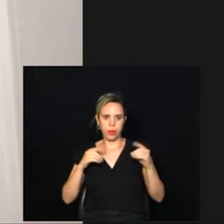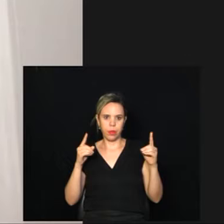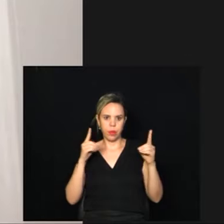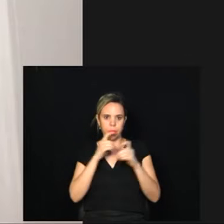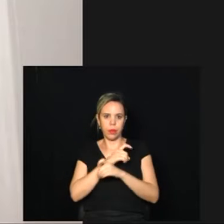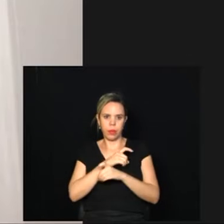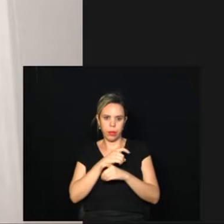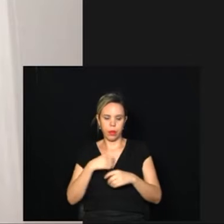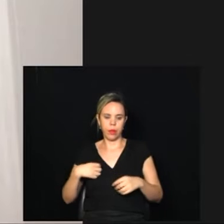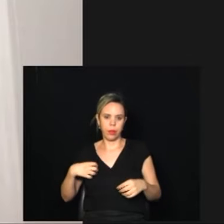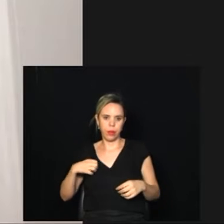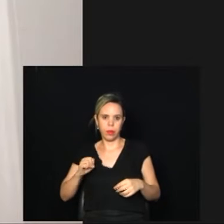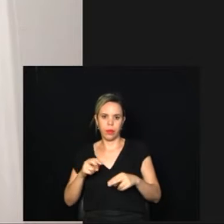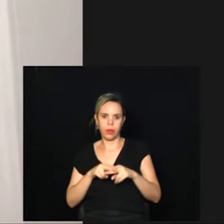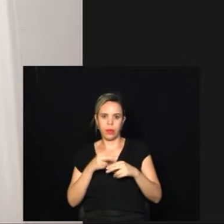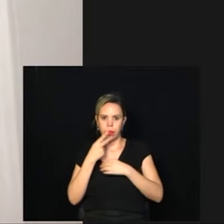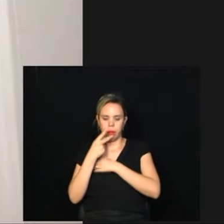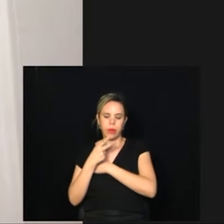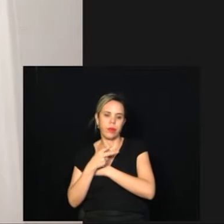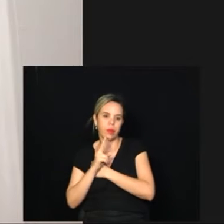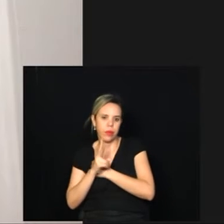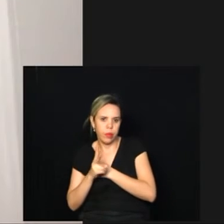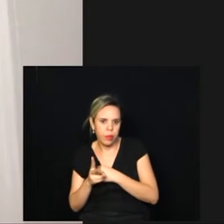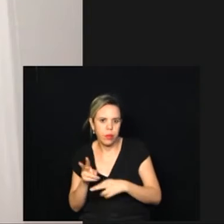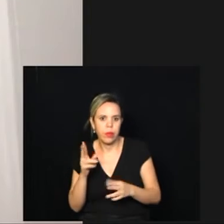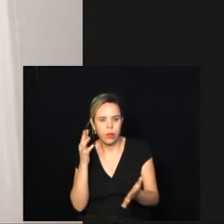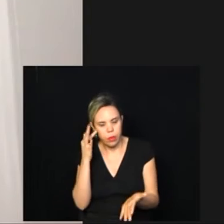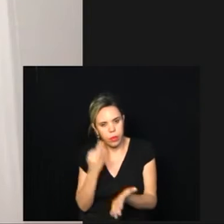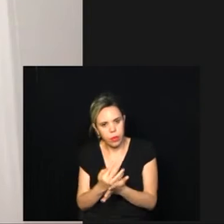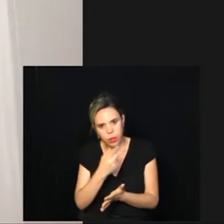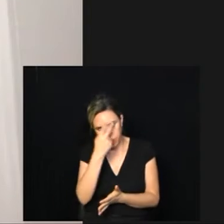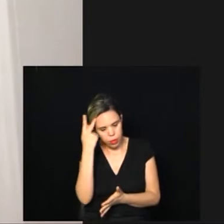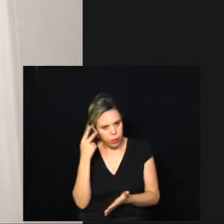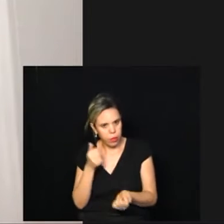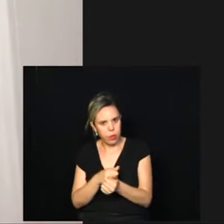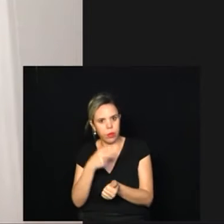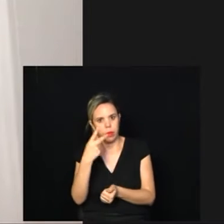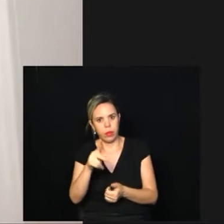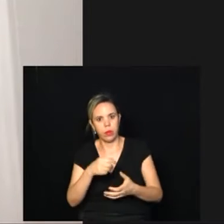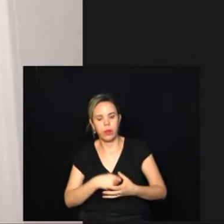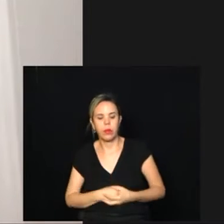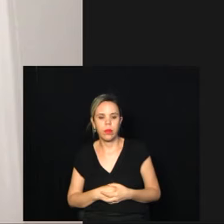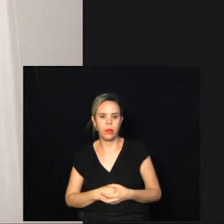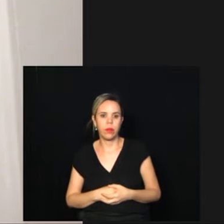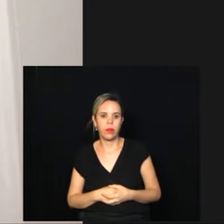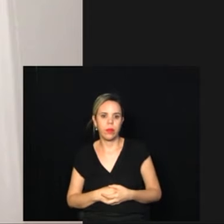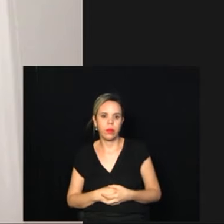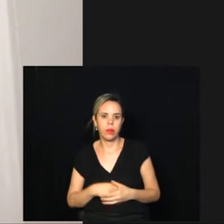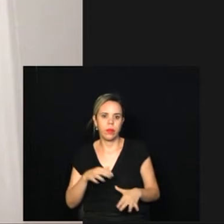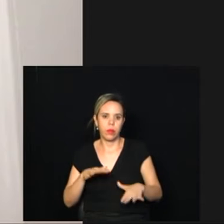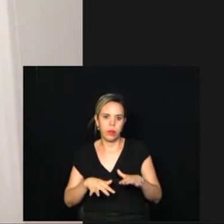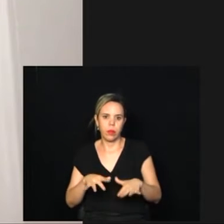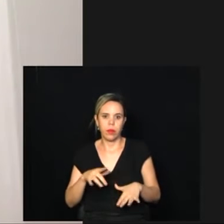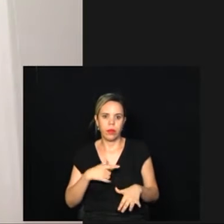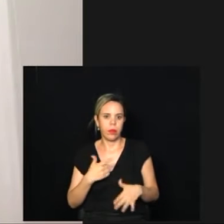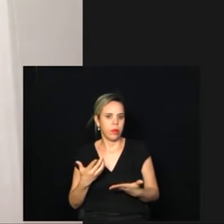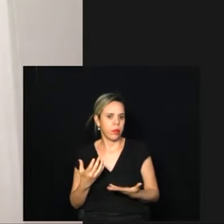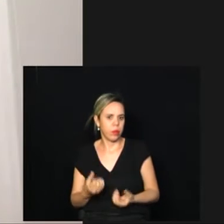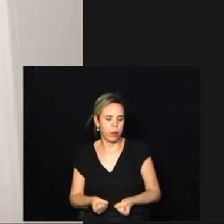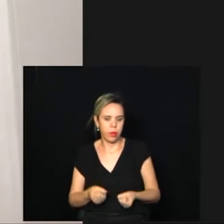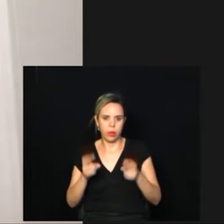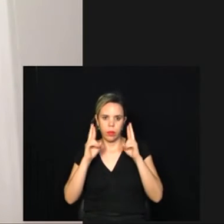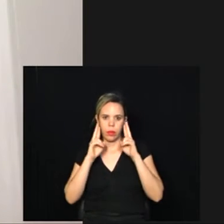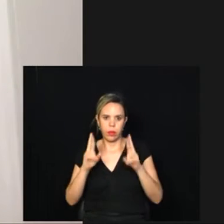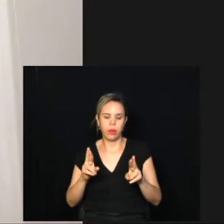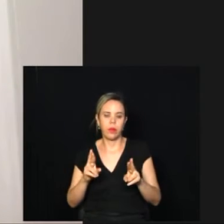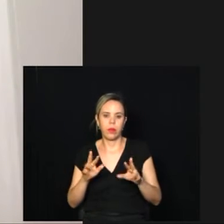difícil, Gabriel. Por isso que eu sempre bato na tecla, confia nas pessoas que estão em volta de você. E muitas vezes, se você não recebeu o